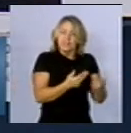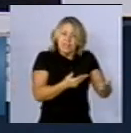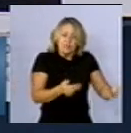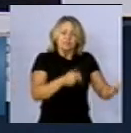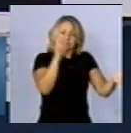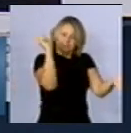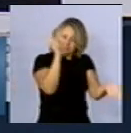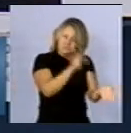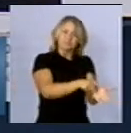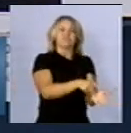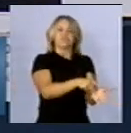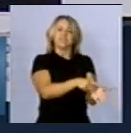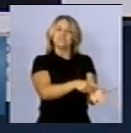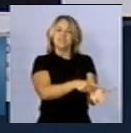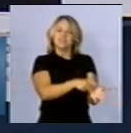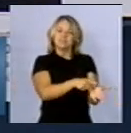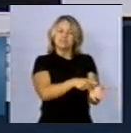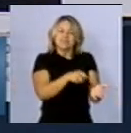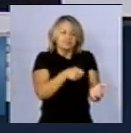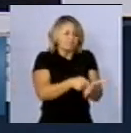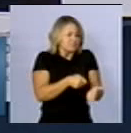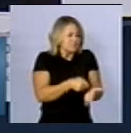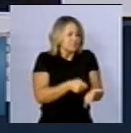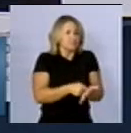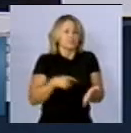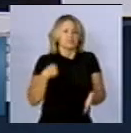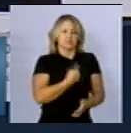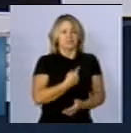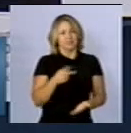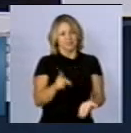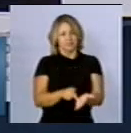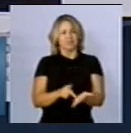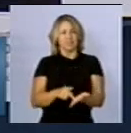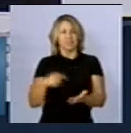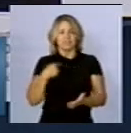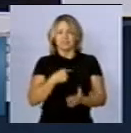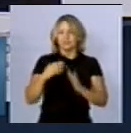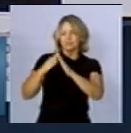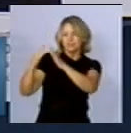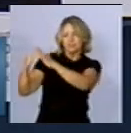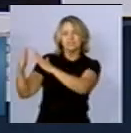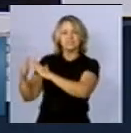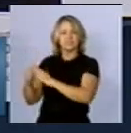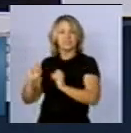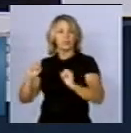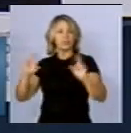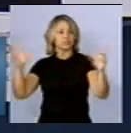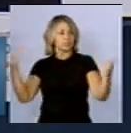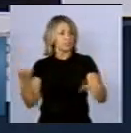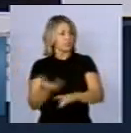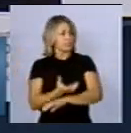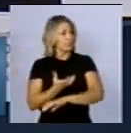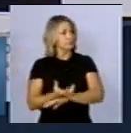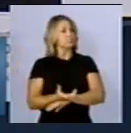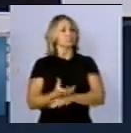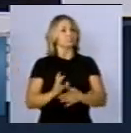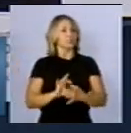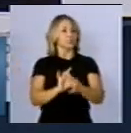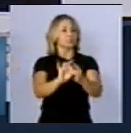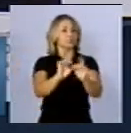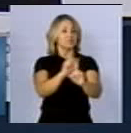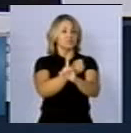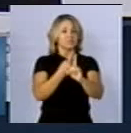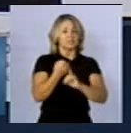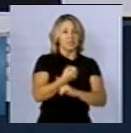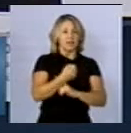de fato está incomodando muito a nós aos nossos vizinhos ou ao contexto social a nossa consciência